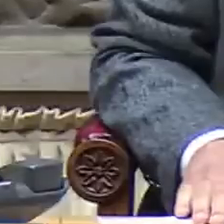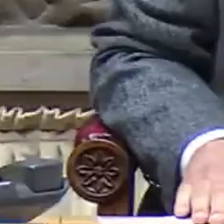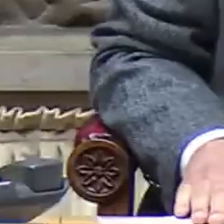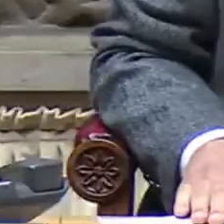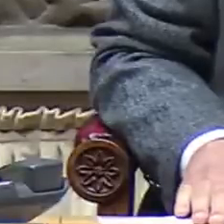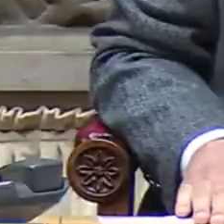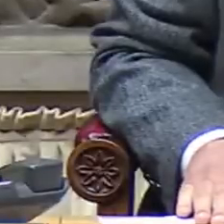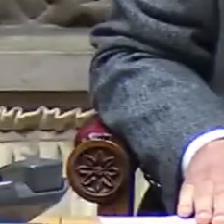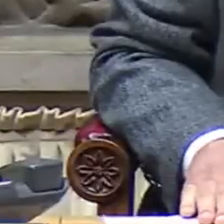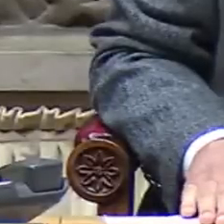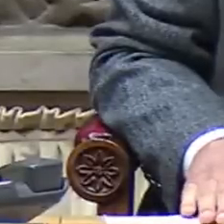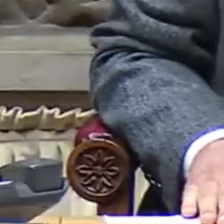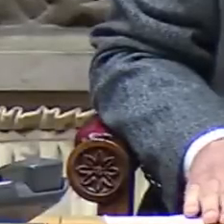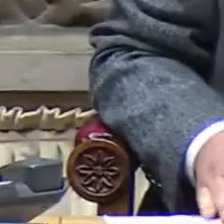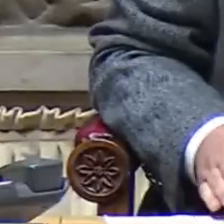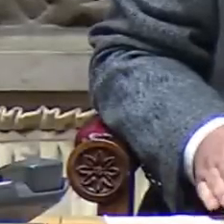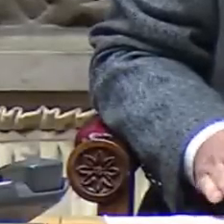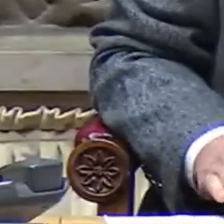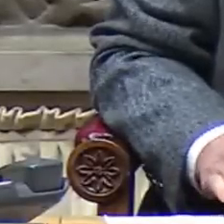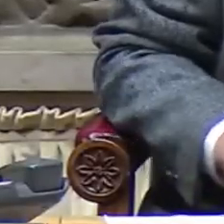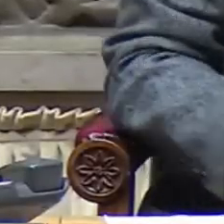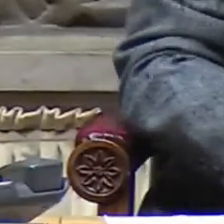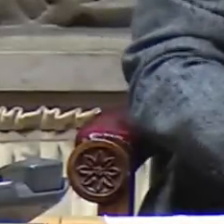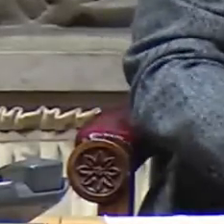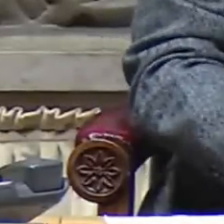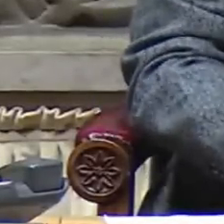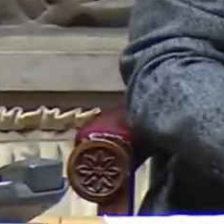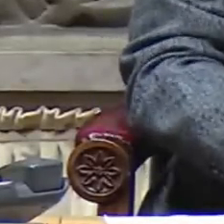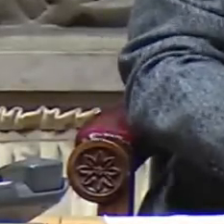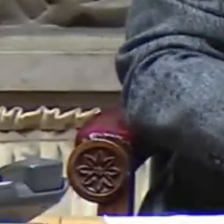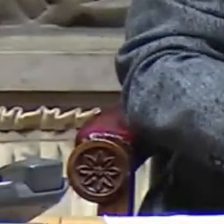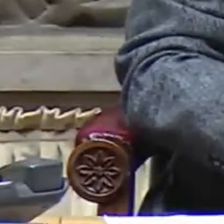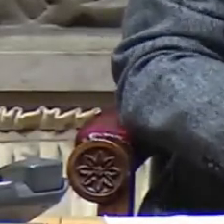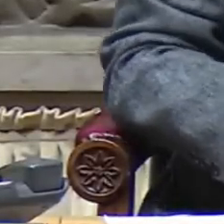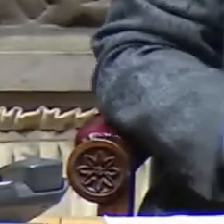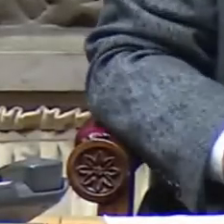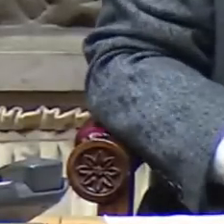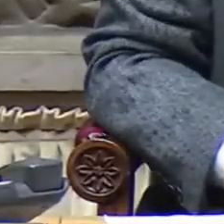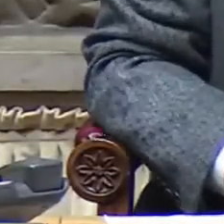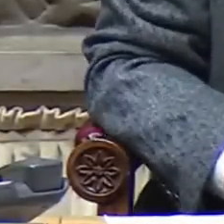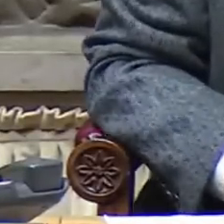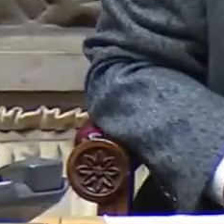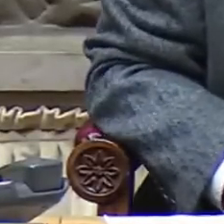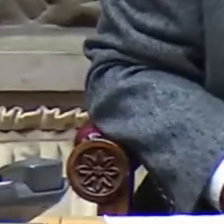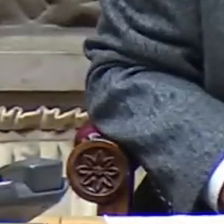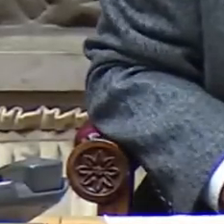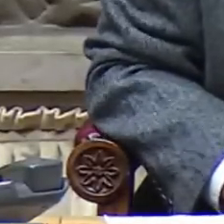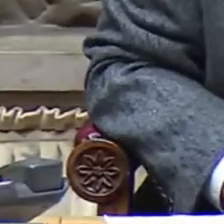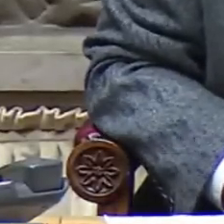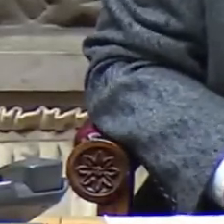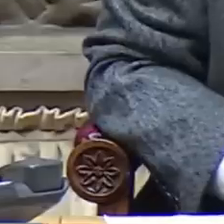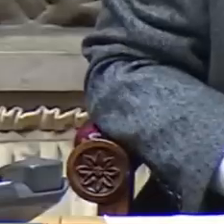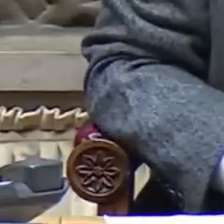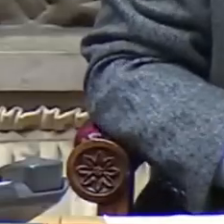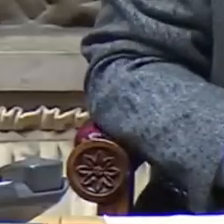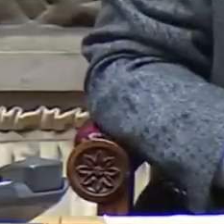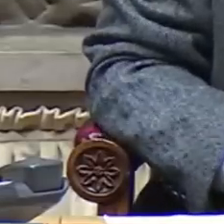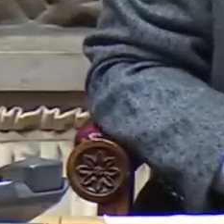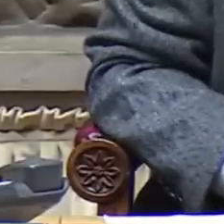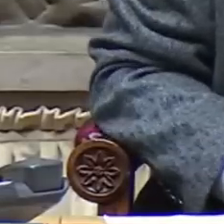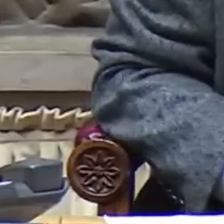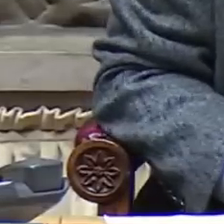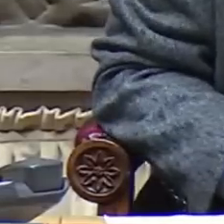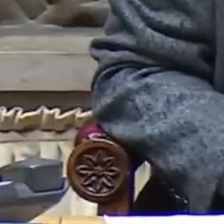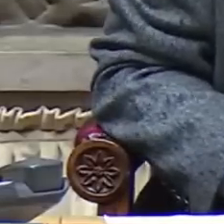parlamentar número 6 apresentado pelo chega do projeto Lei 464 do PCP